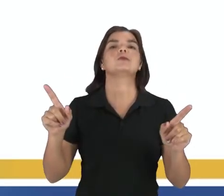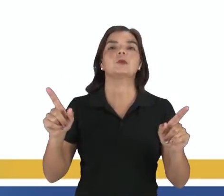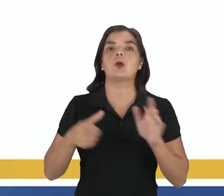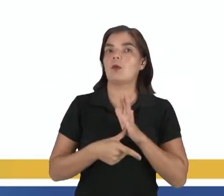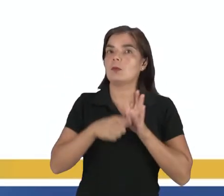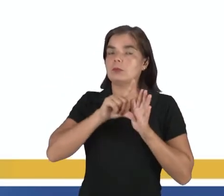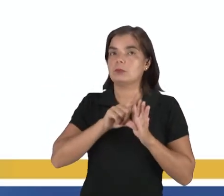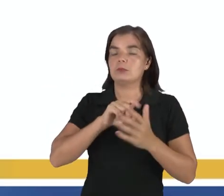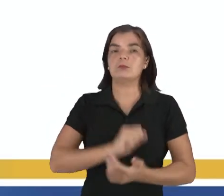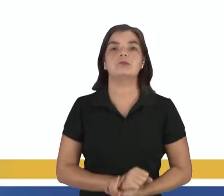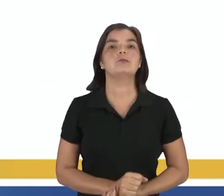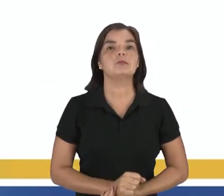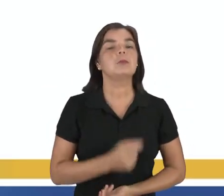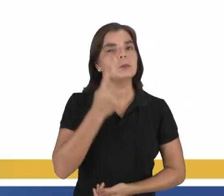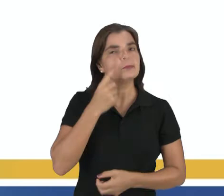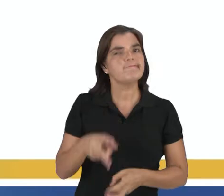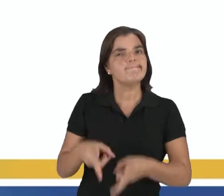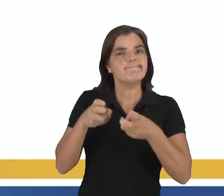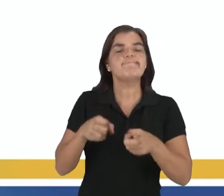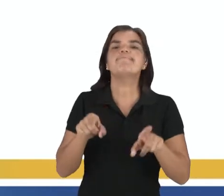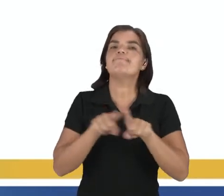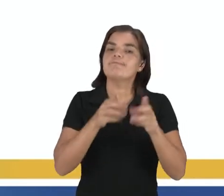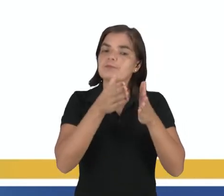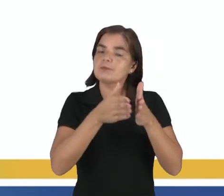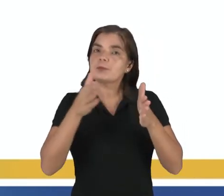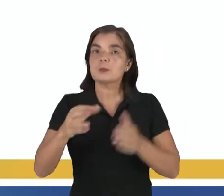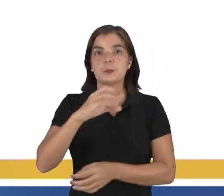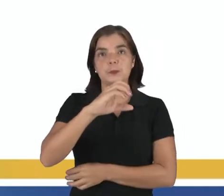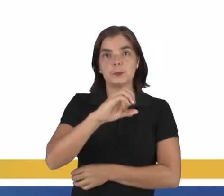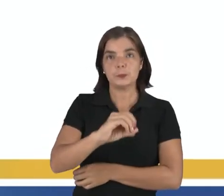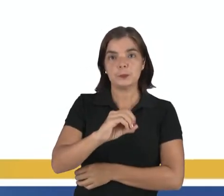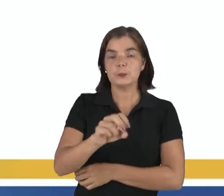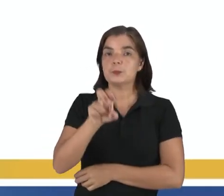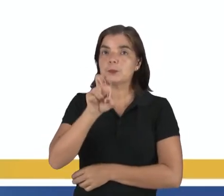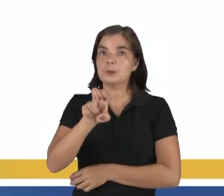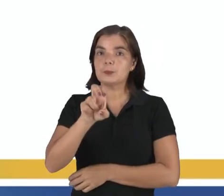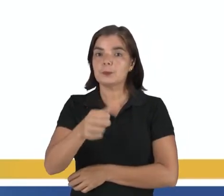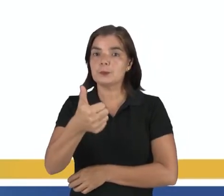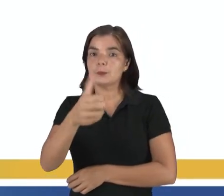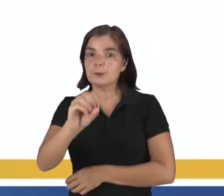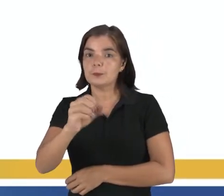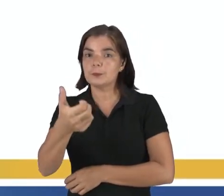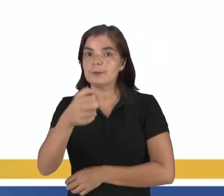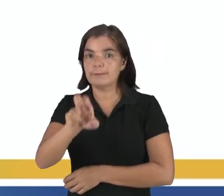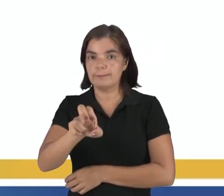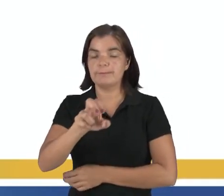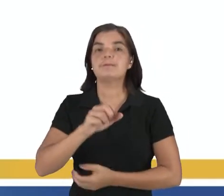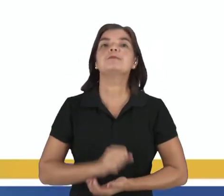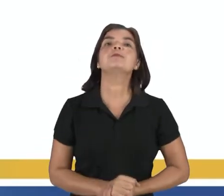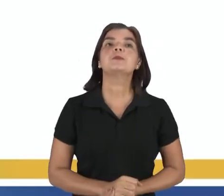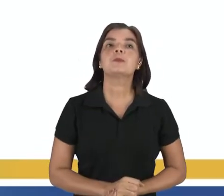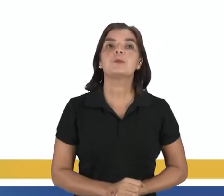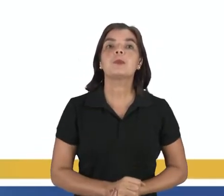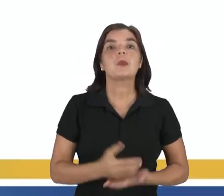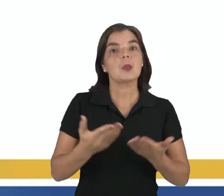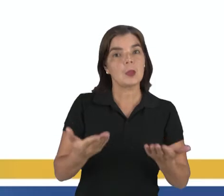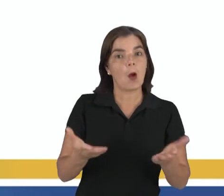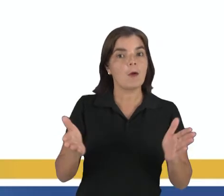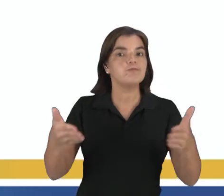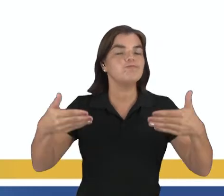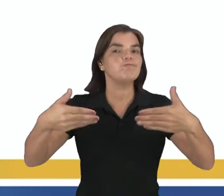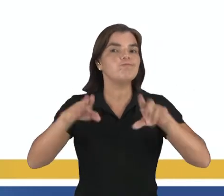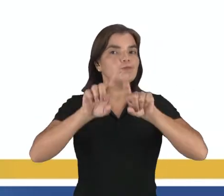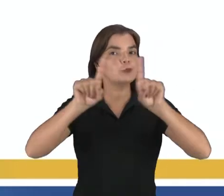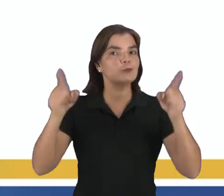da anterior. Então perceba que a sequência aí, nós temos o 0, o 5, o 10 e o 15. E aí